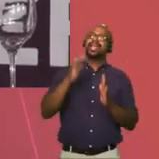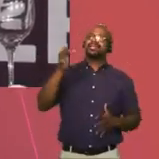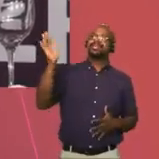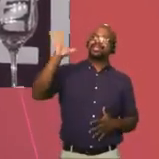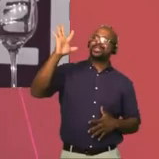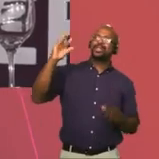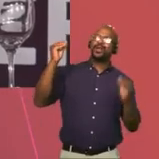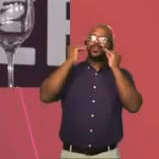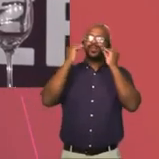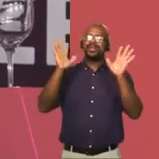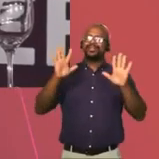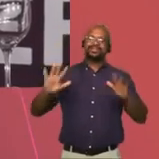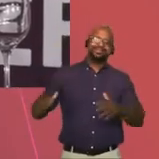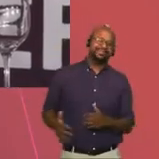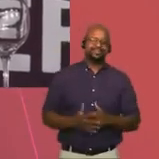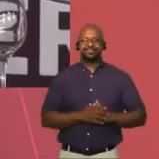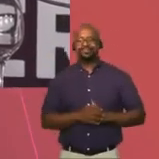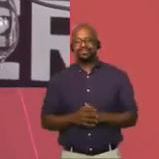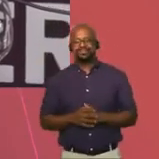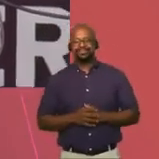tchau tchau obrigada